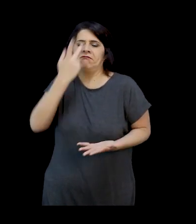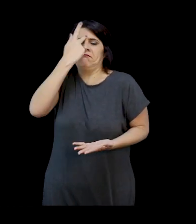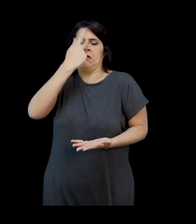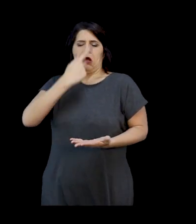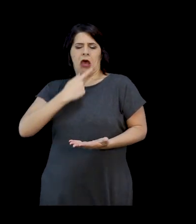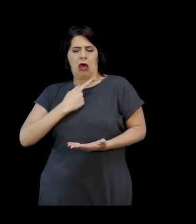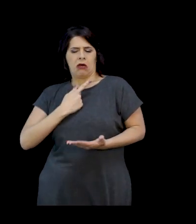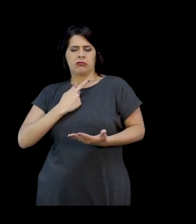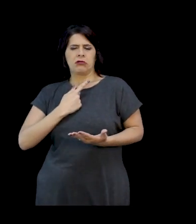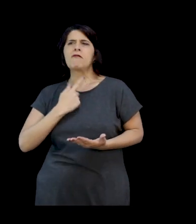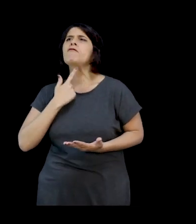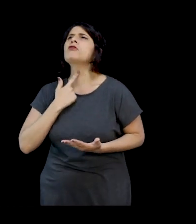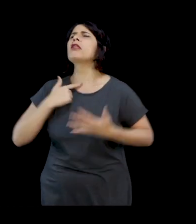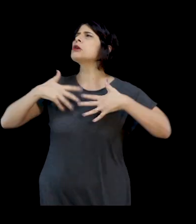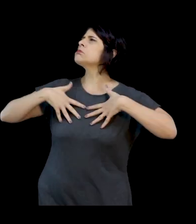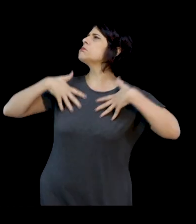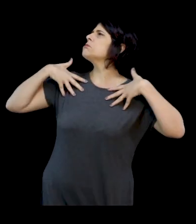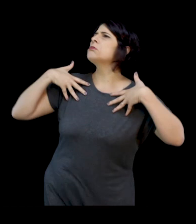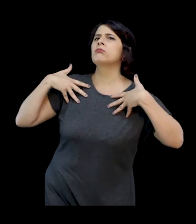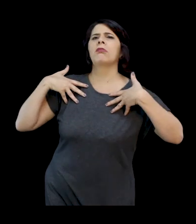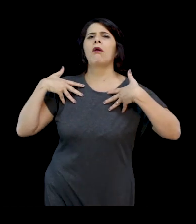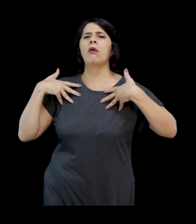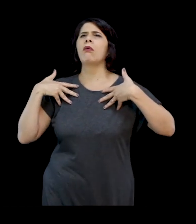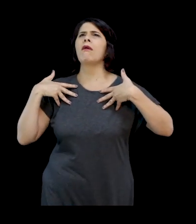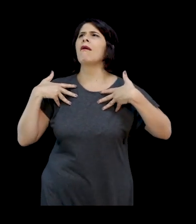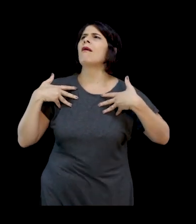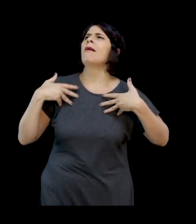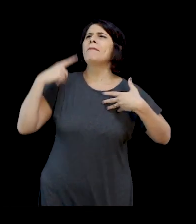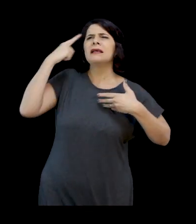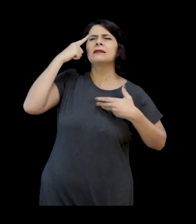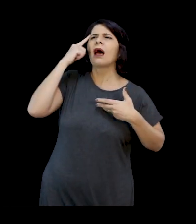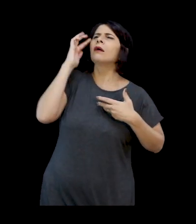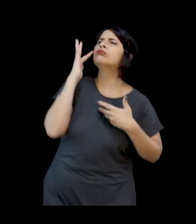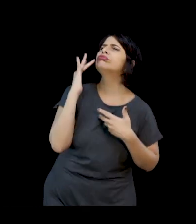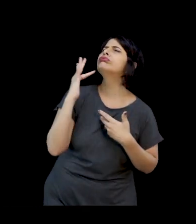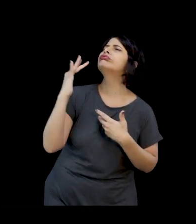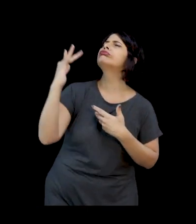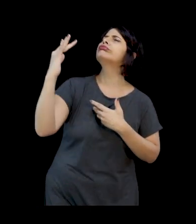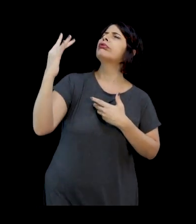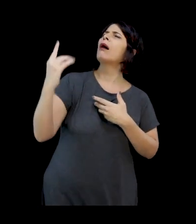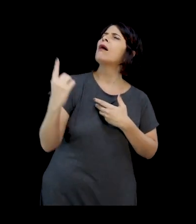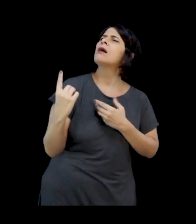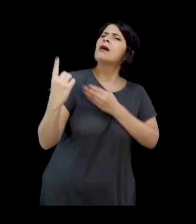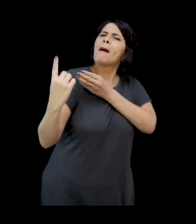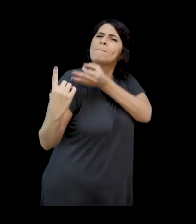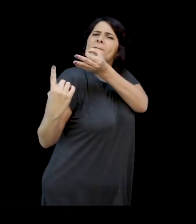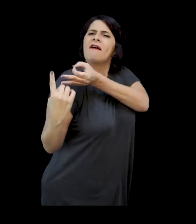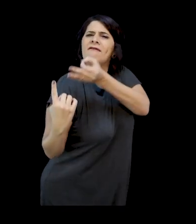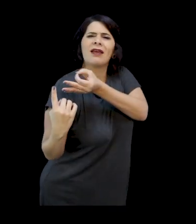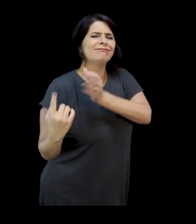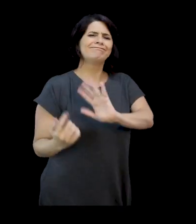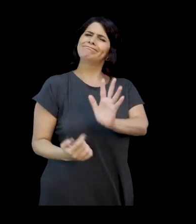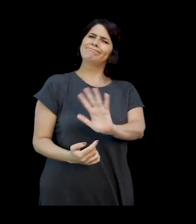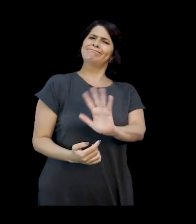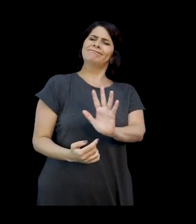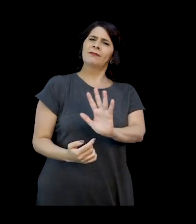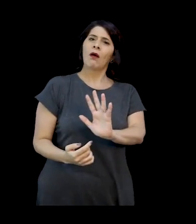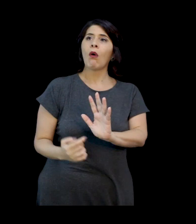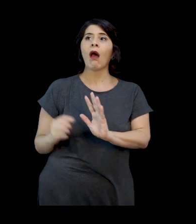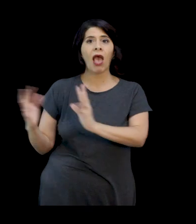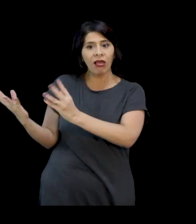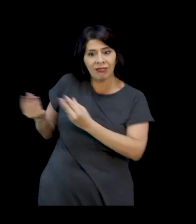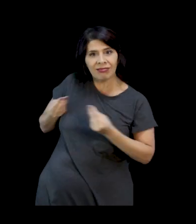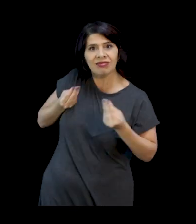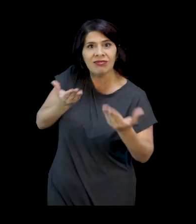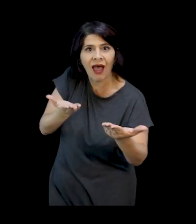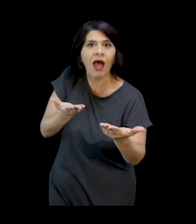altruísta ou idealista. Não se trata de colocar o Simmel tal qual ao alcance do leitor brasileiro.